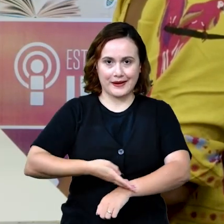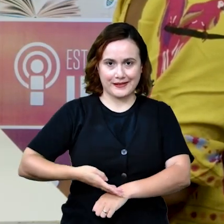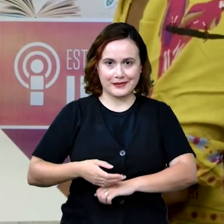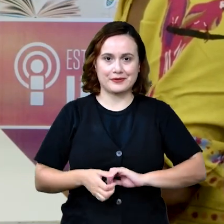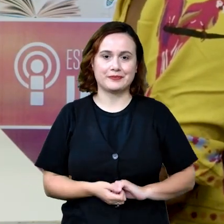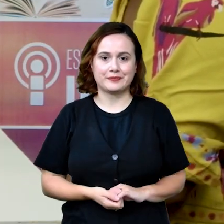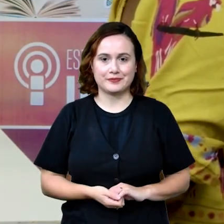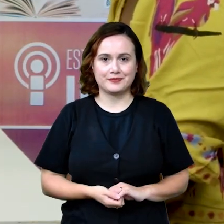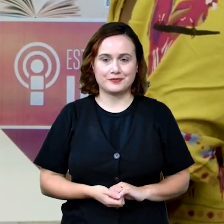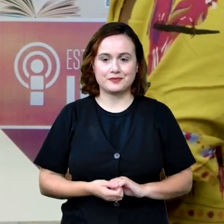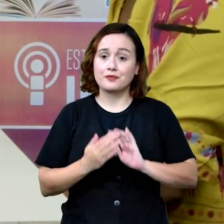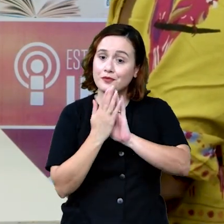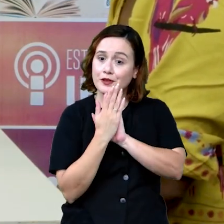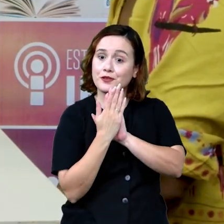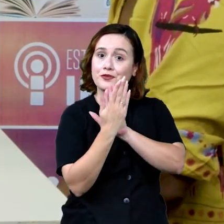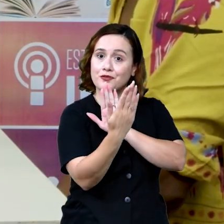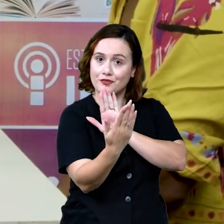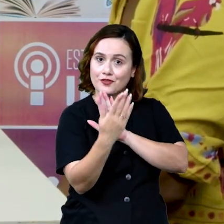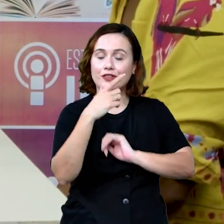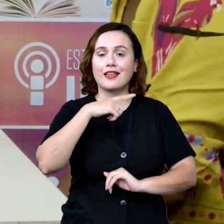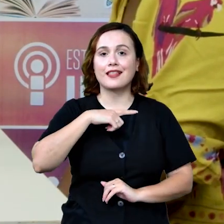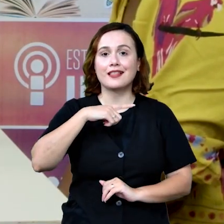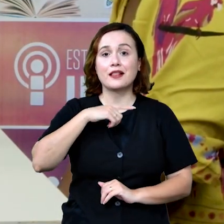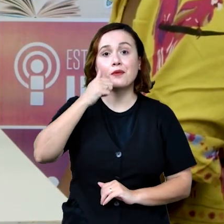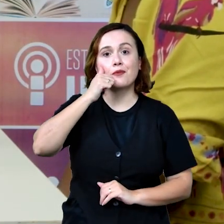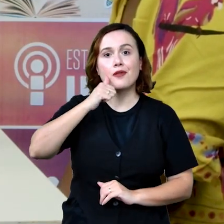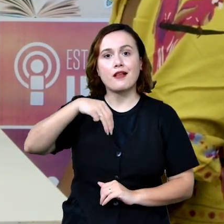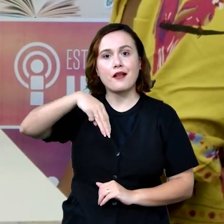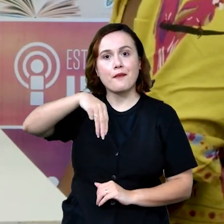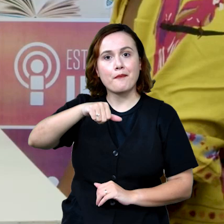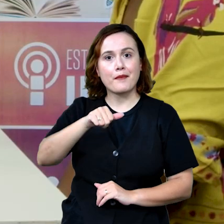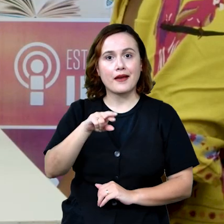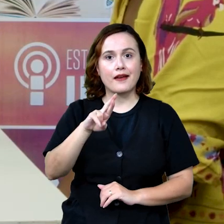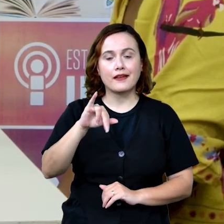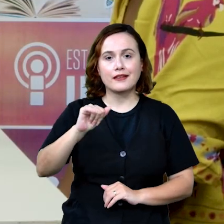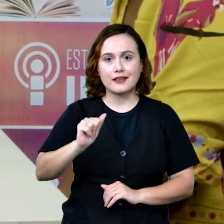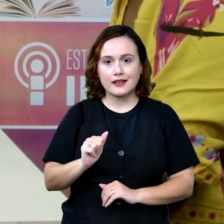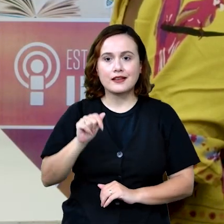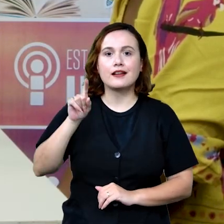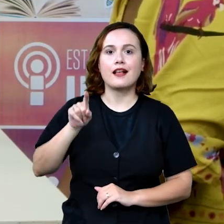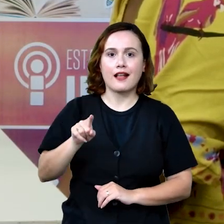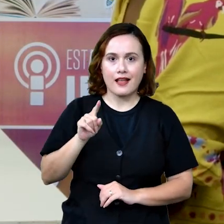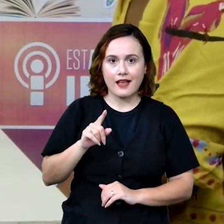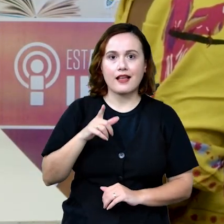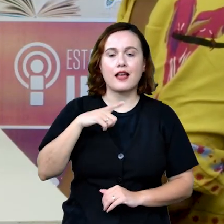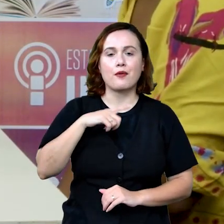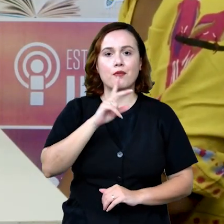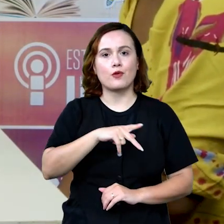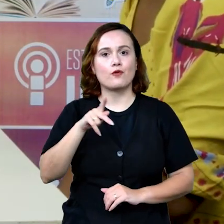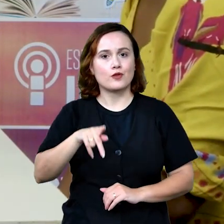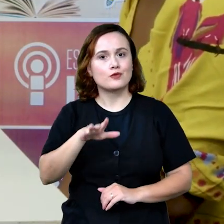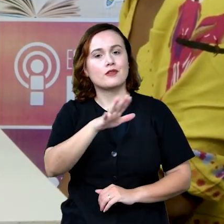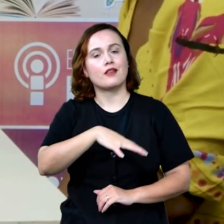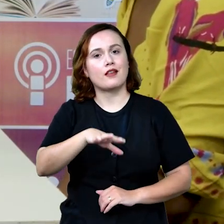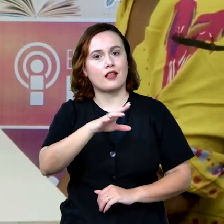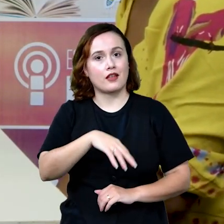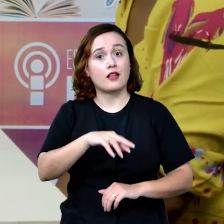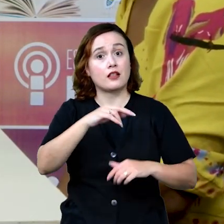Deus Brito, especialista em gestão de políticas para gênero e raça, pela Universidade de Brasília